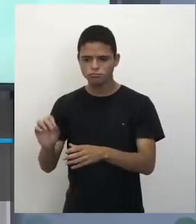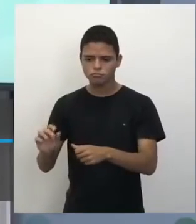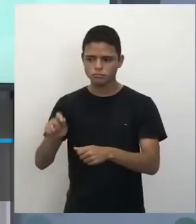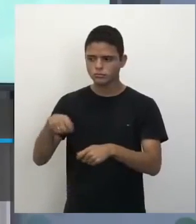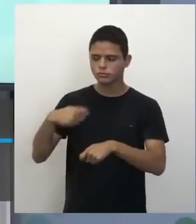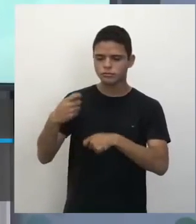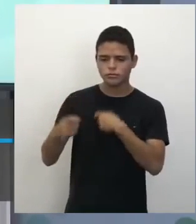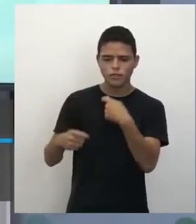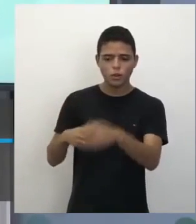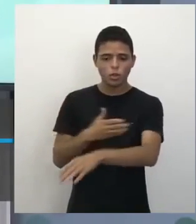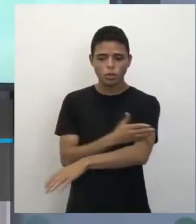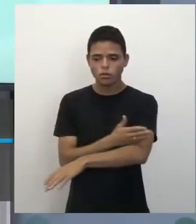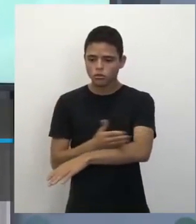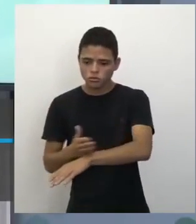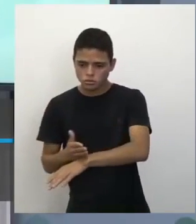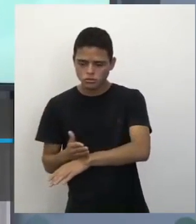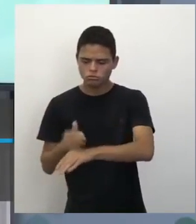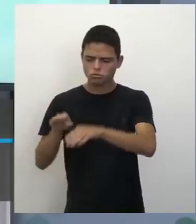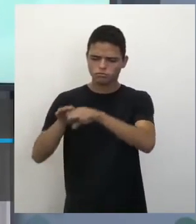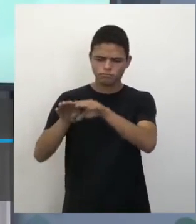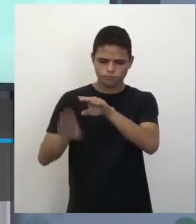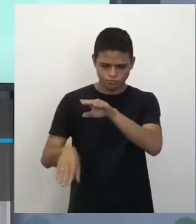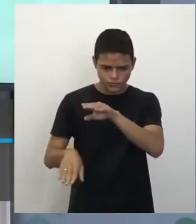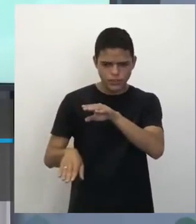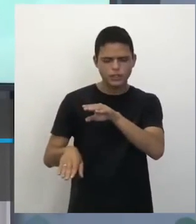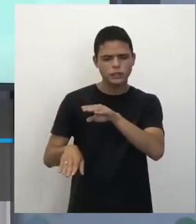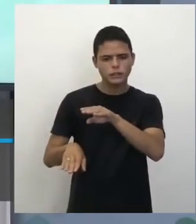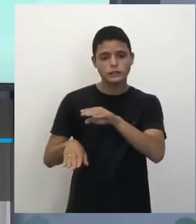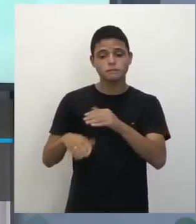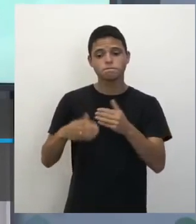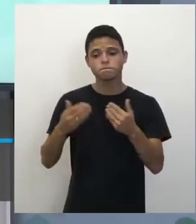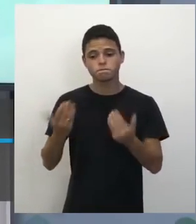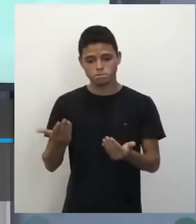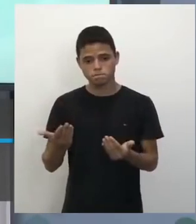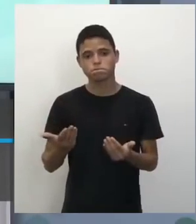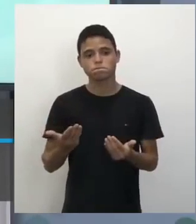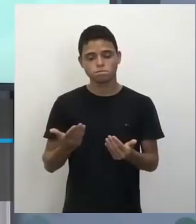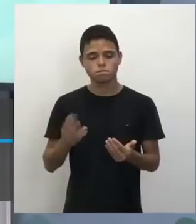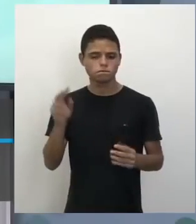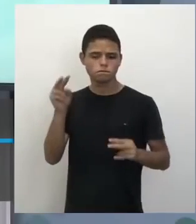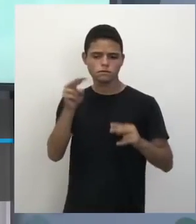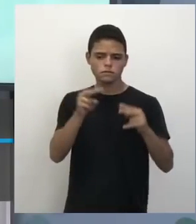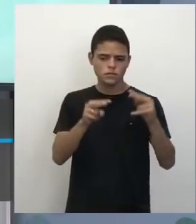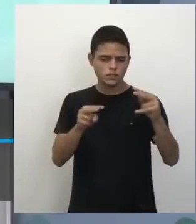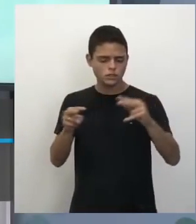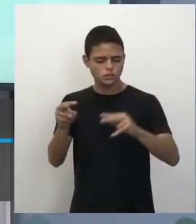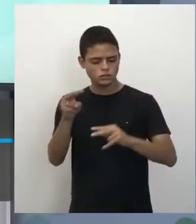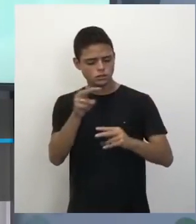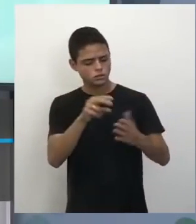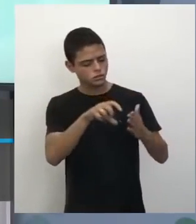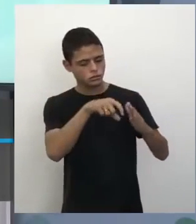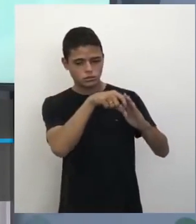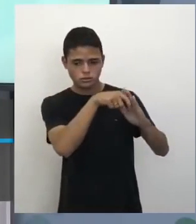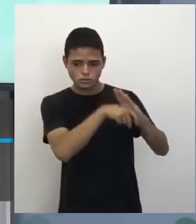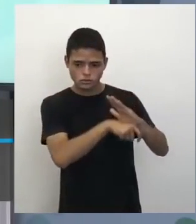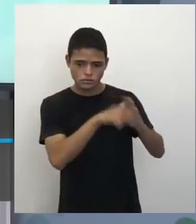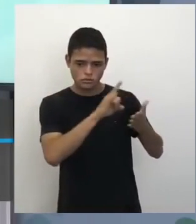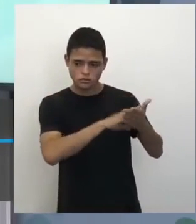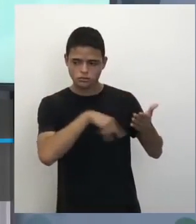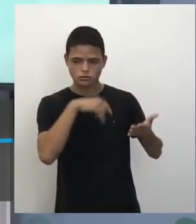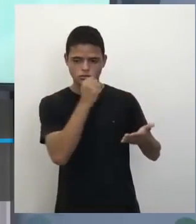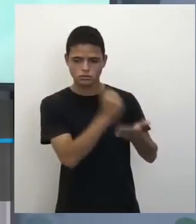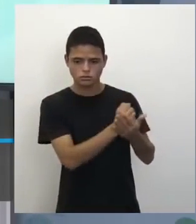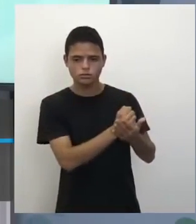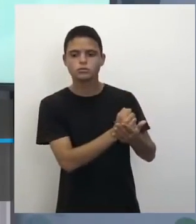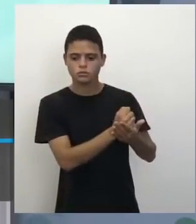desses povos como inferior, né? E nós enxergamos isso nos documentos que os europeus escreveram,